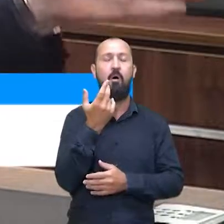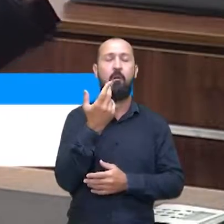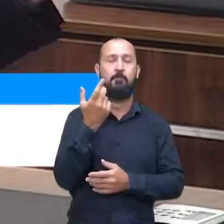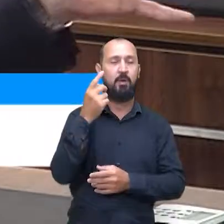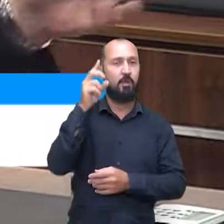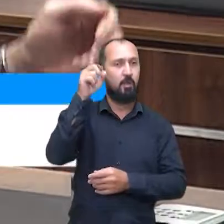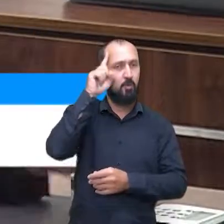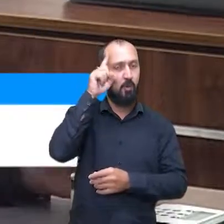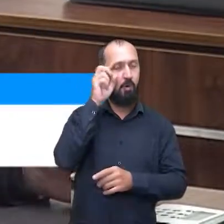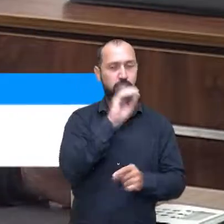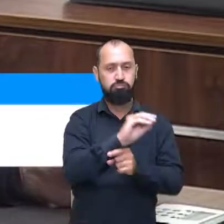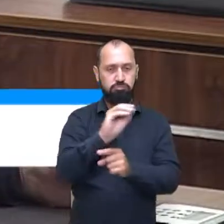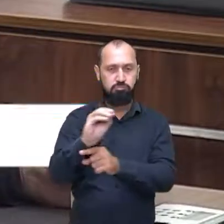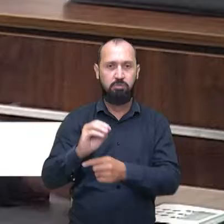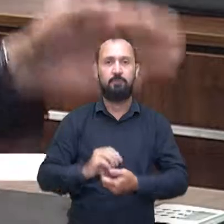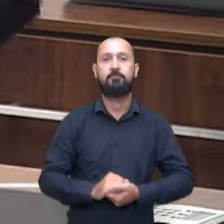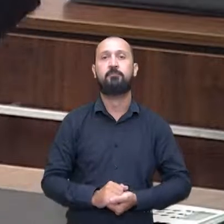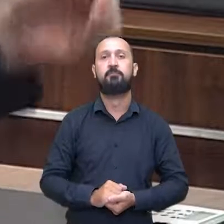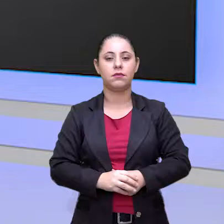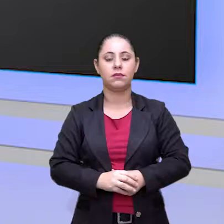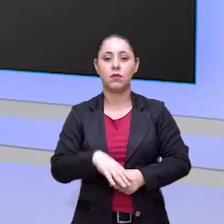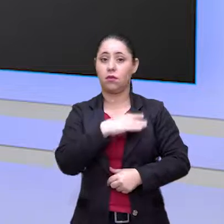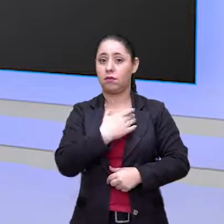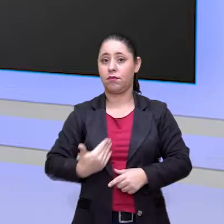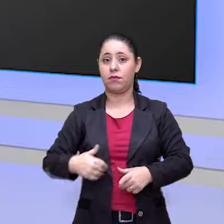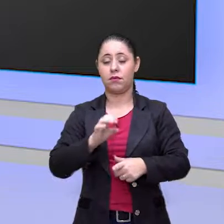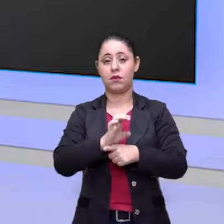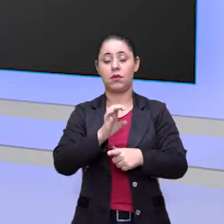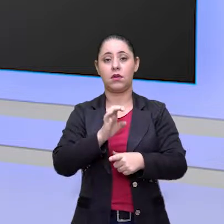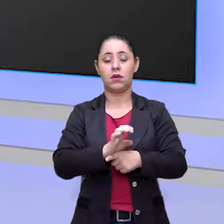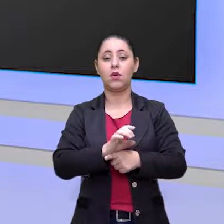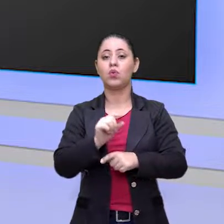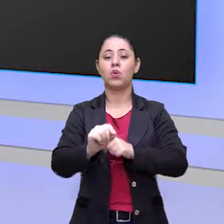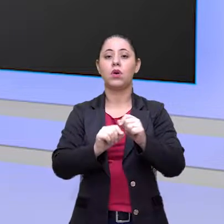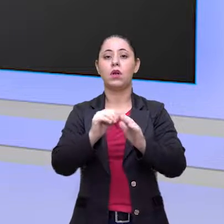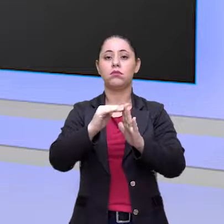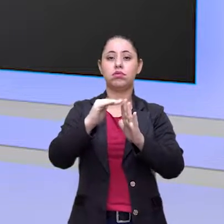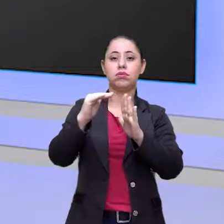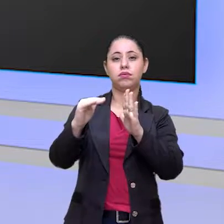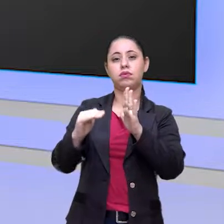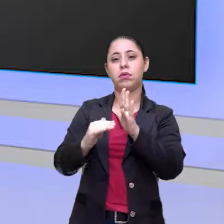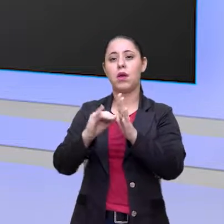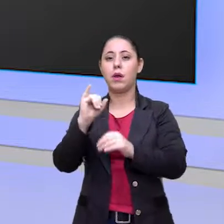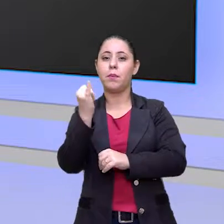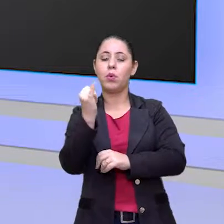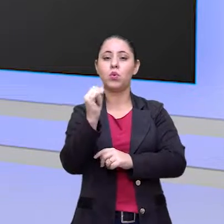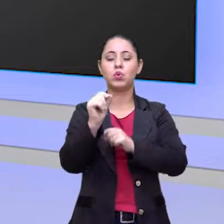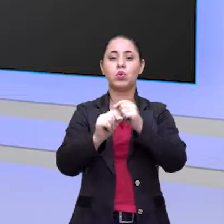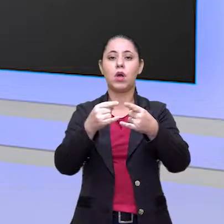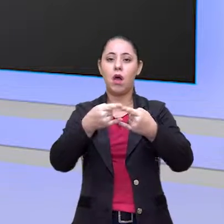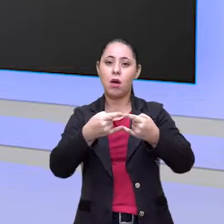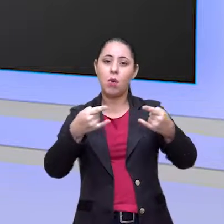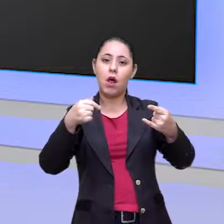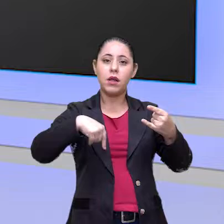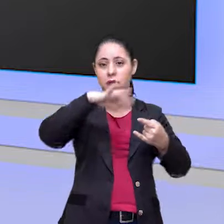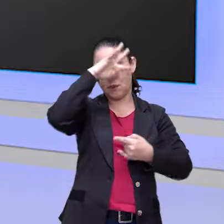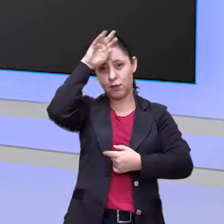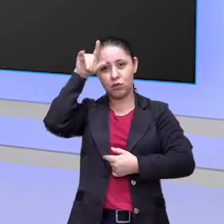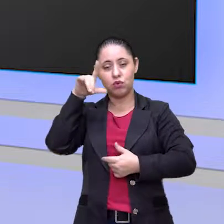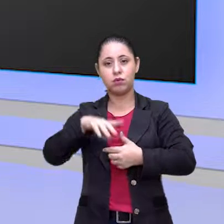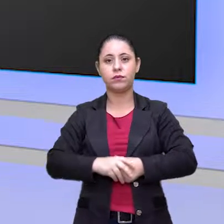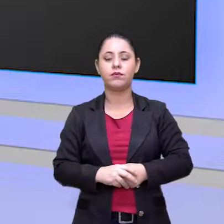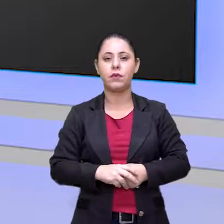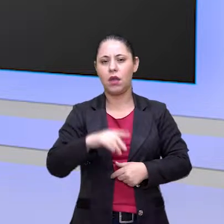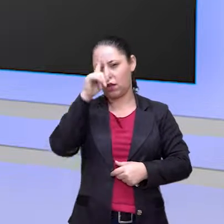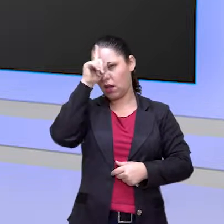comprar o alimento, o pão de cada dia para sua família. O governo do estado deve garantir redução de imposto de absorventes em Mato